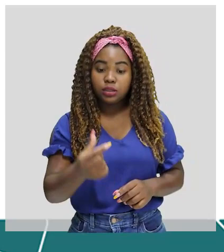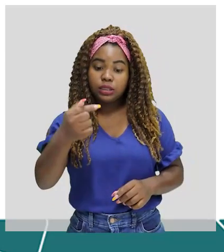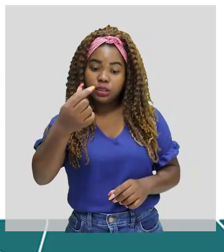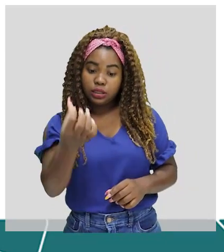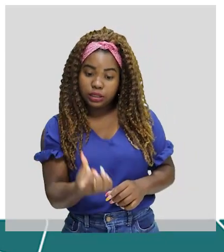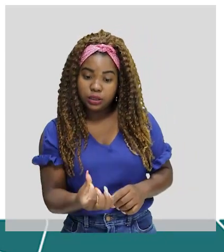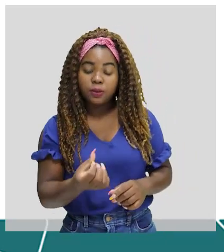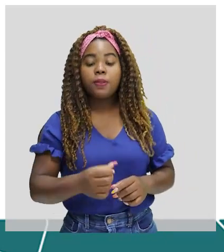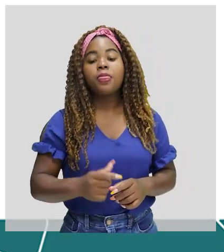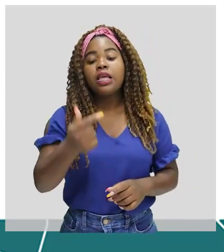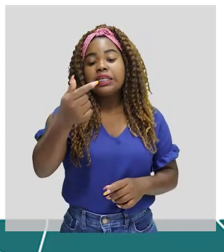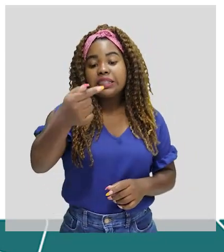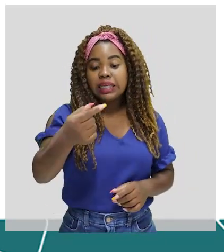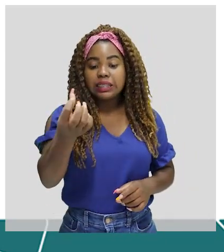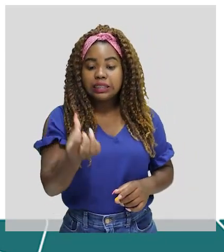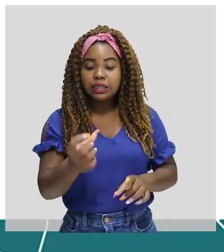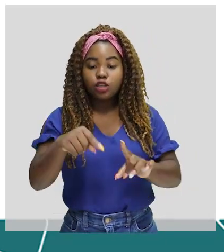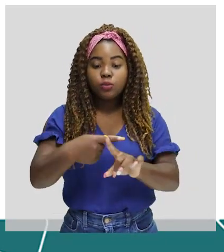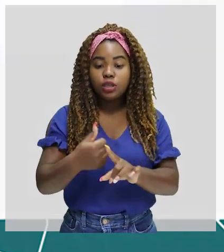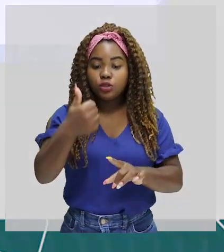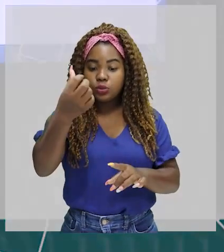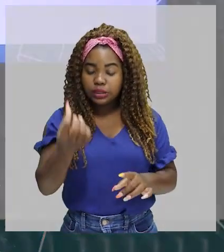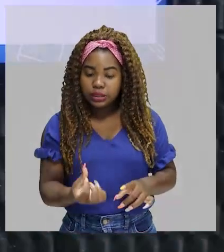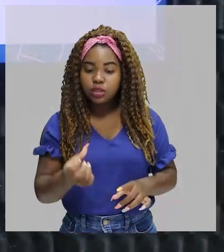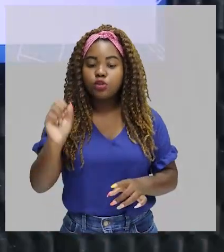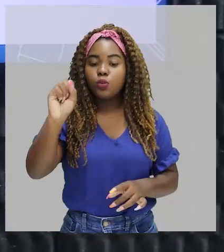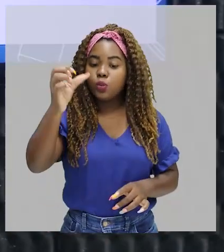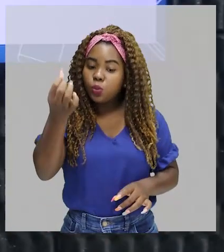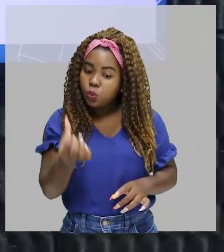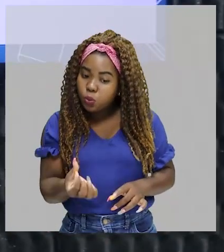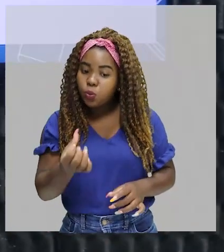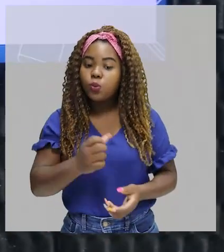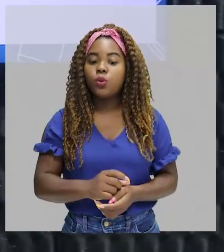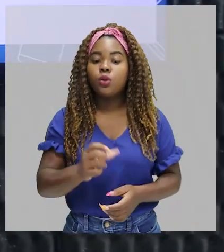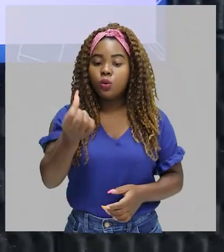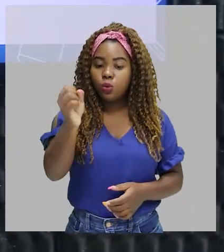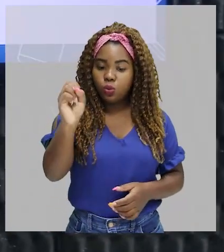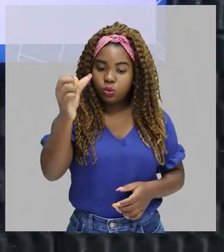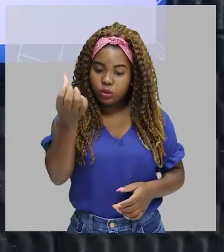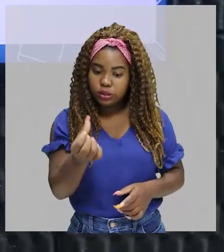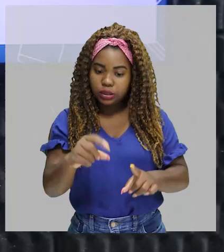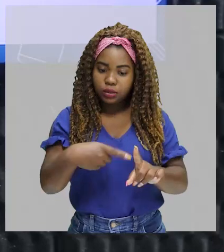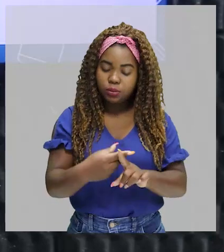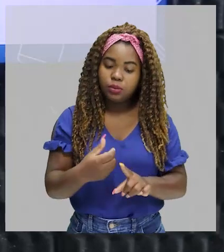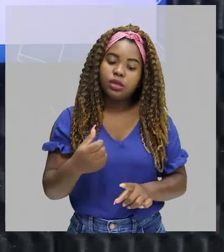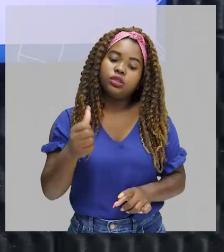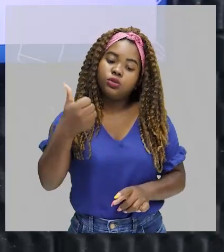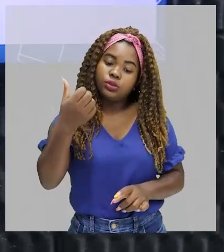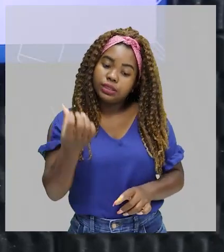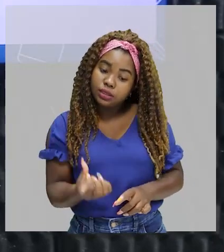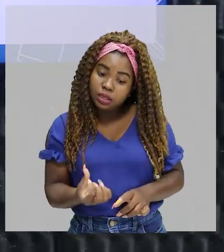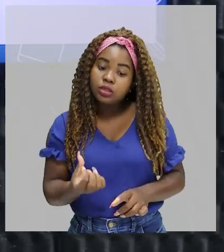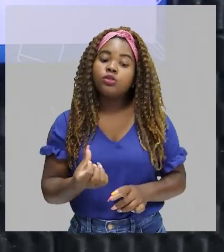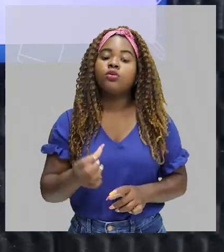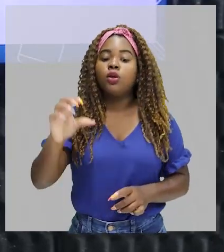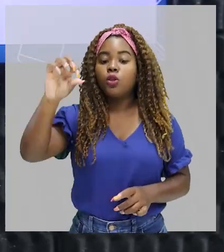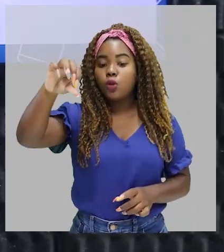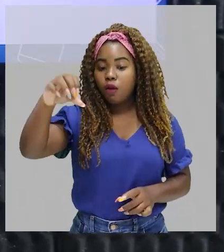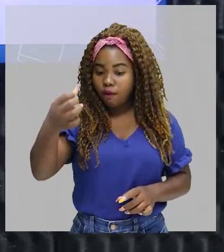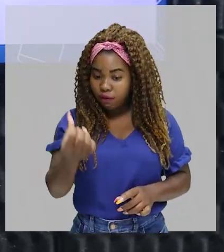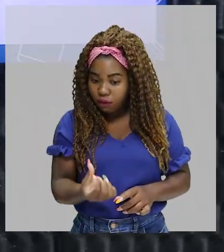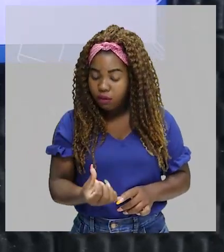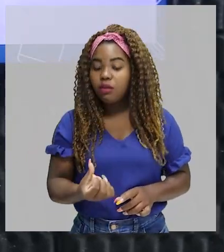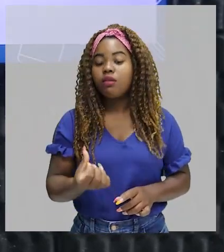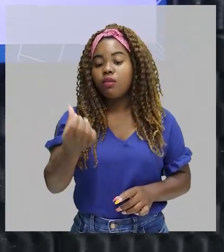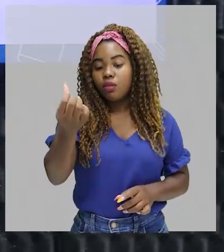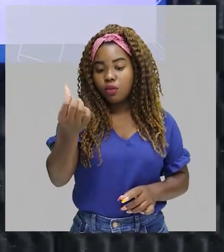sextos. 7 sextos mais 1 sexto, 8 sextos. 8 sextos mais 1 sexto, 9 sextos. 9 sextos mais 1